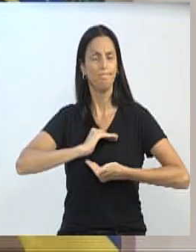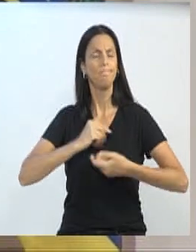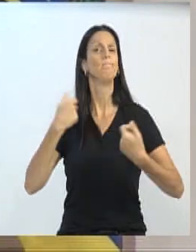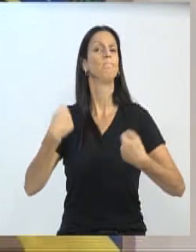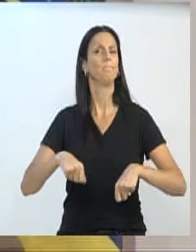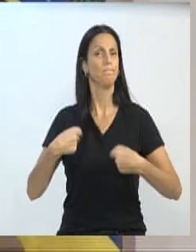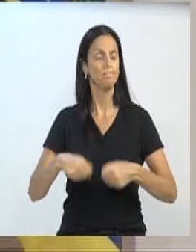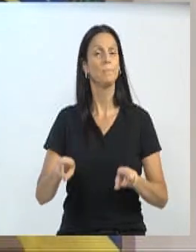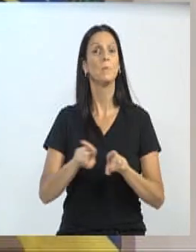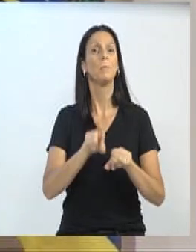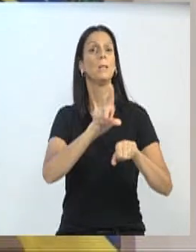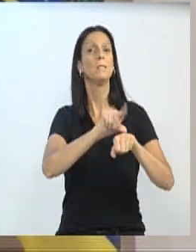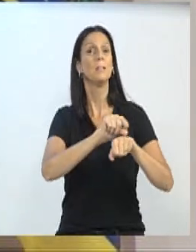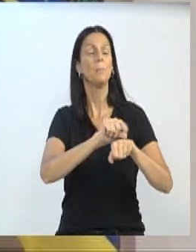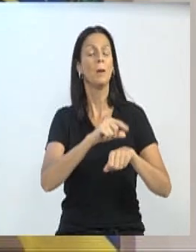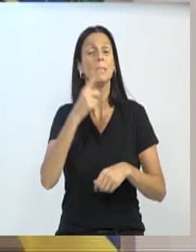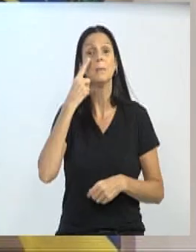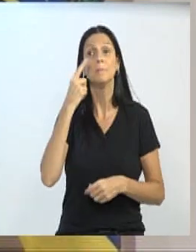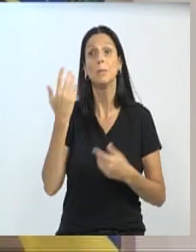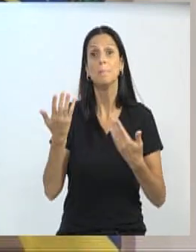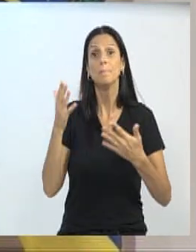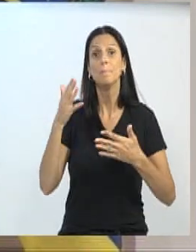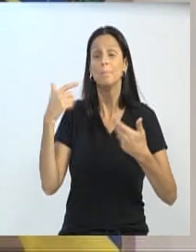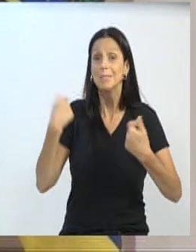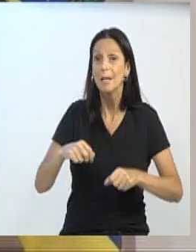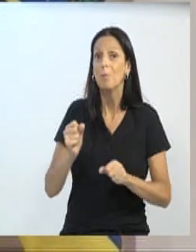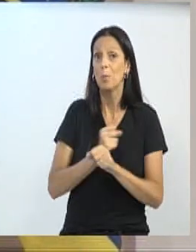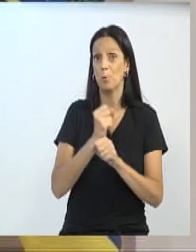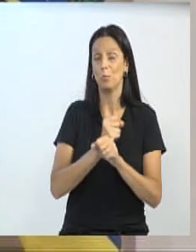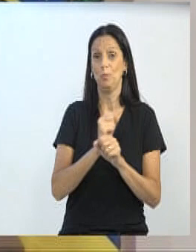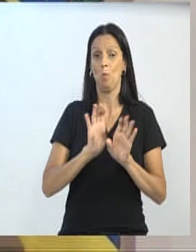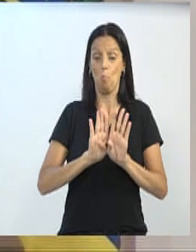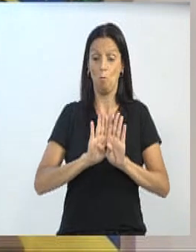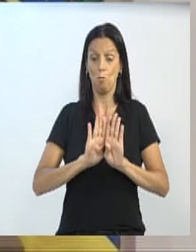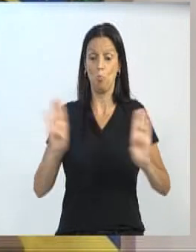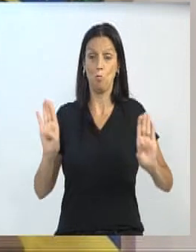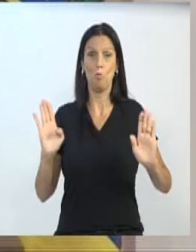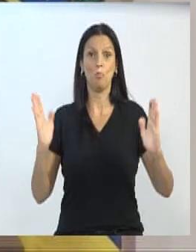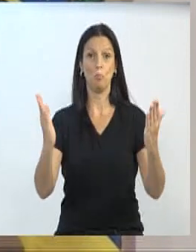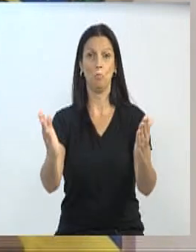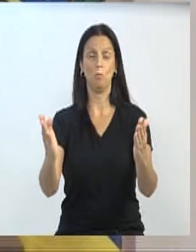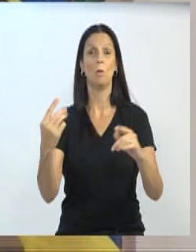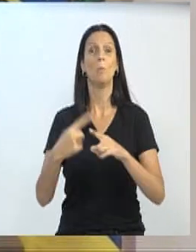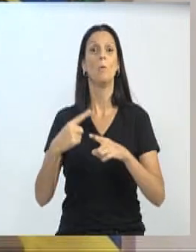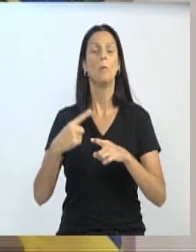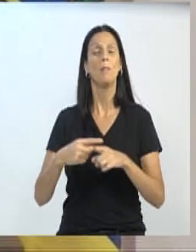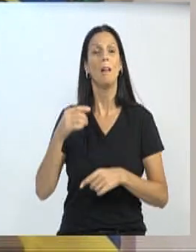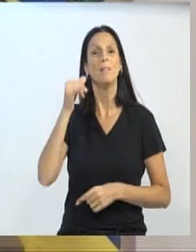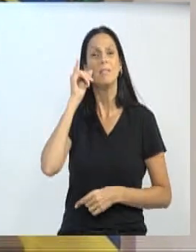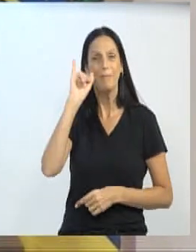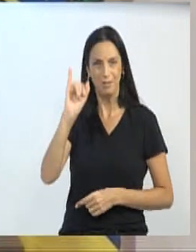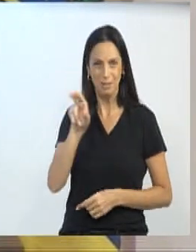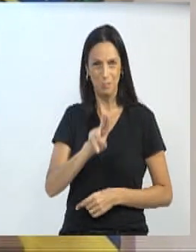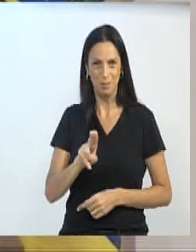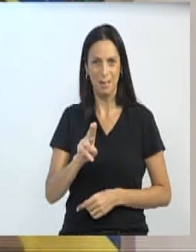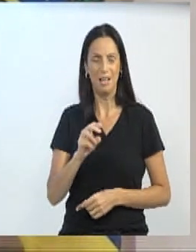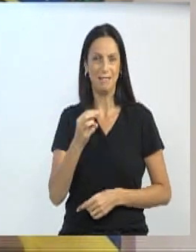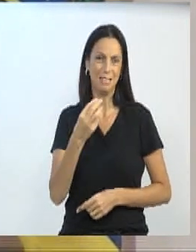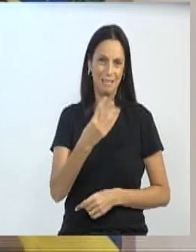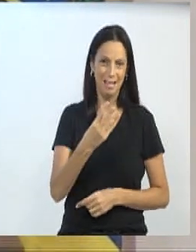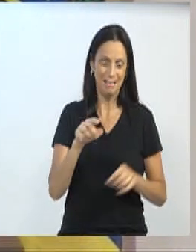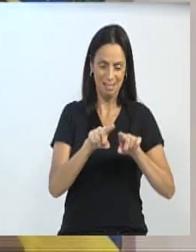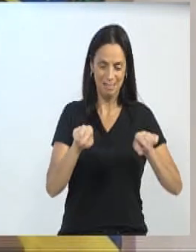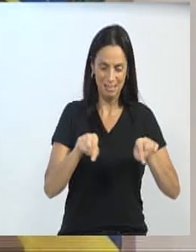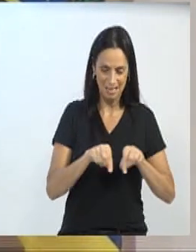para ser médico para se repensar em fazer ali o muro de contenção para que se possa ser utilizado aquelas salas com certeza poderia ir atender